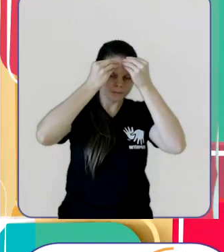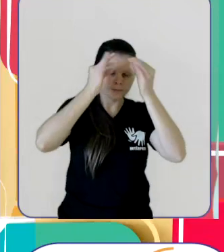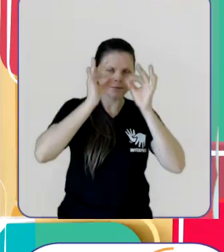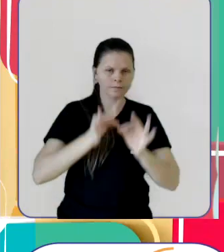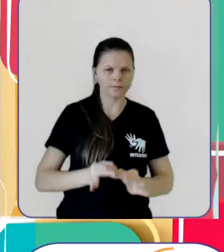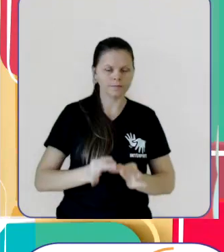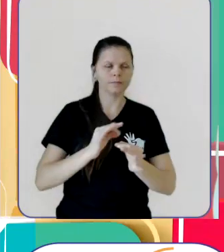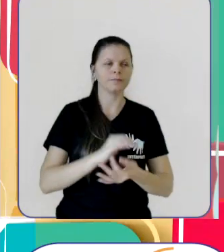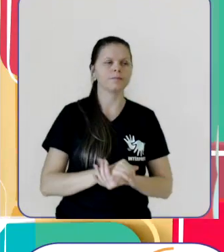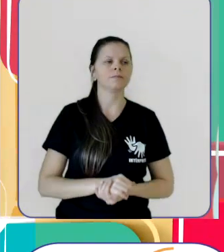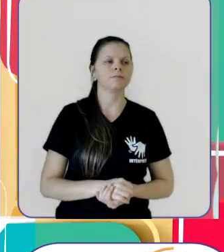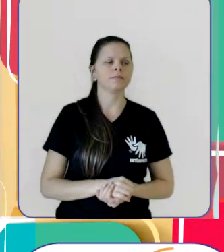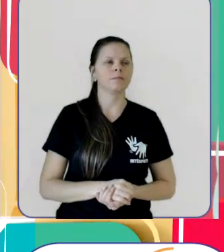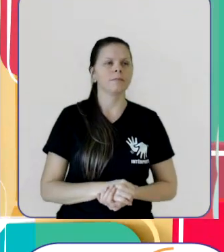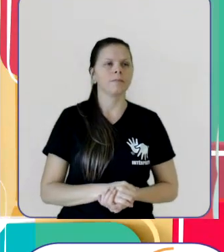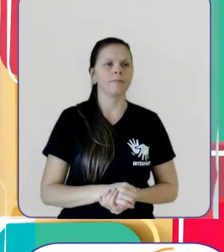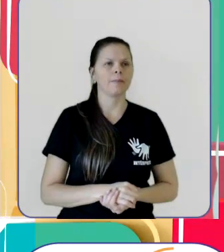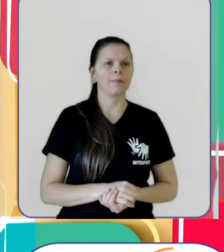certo?